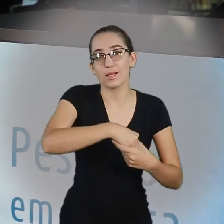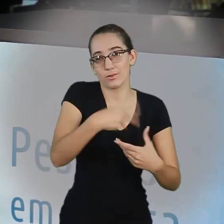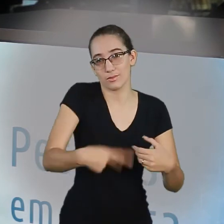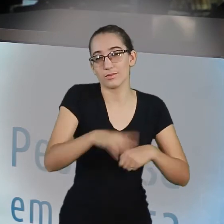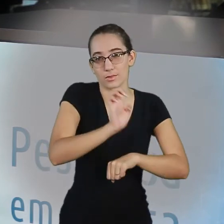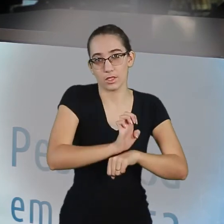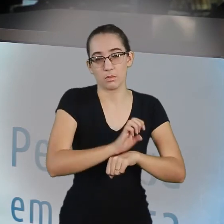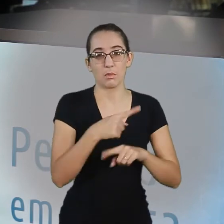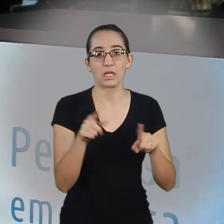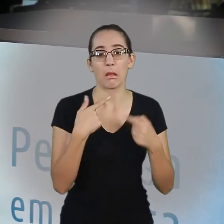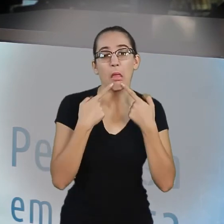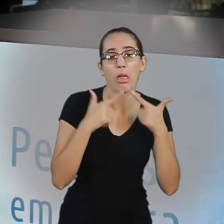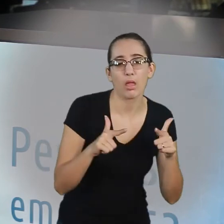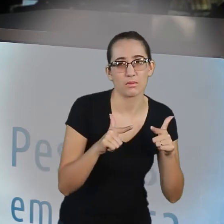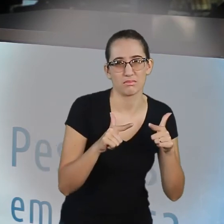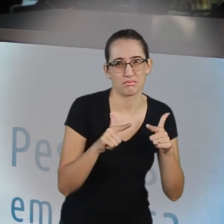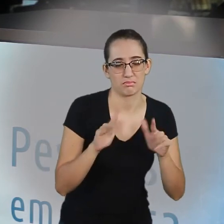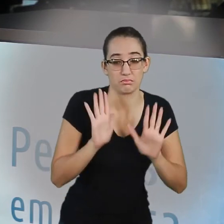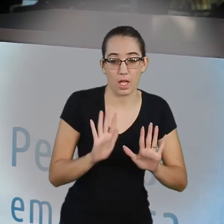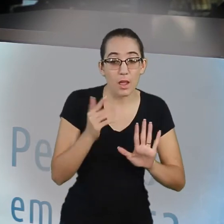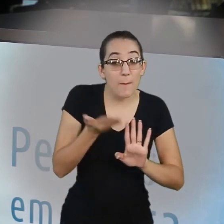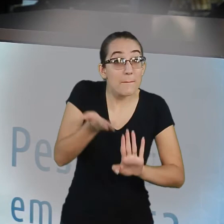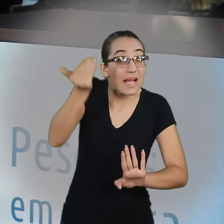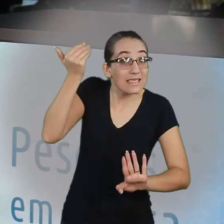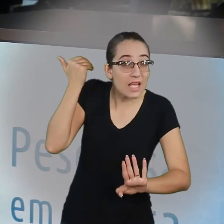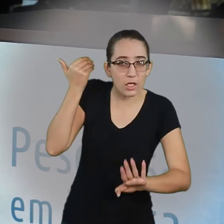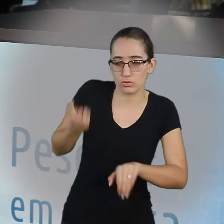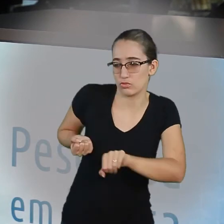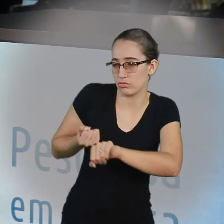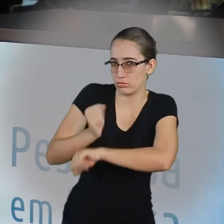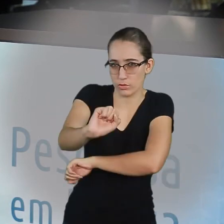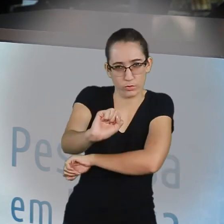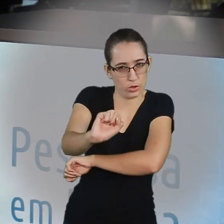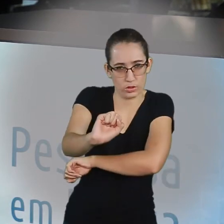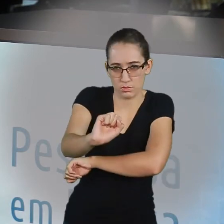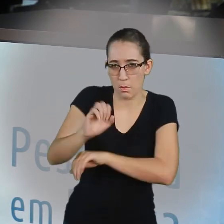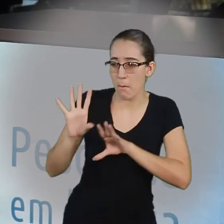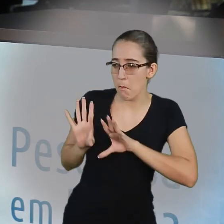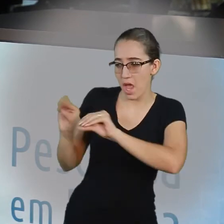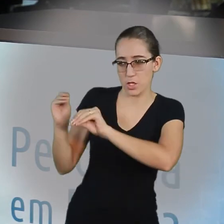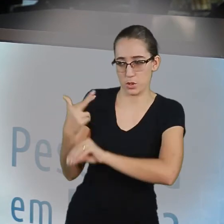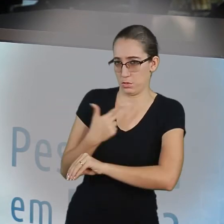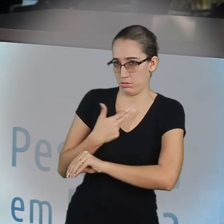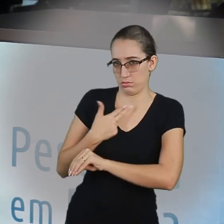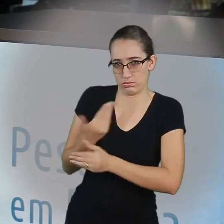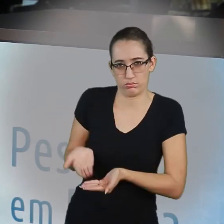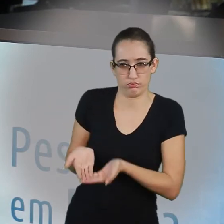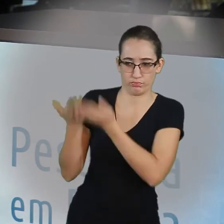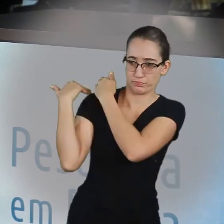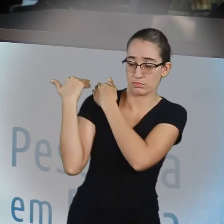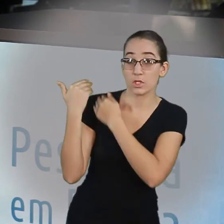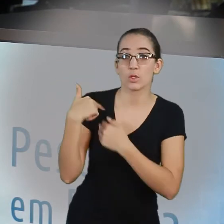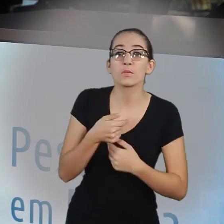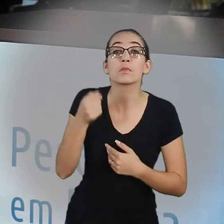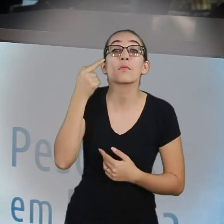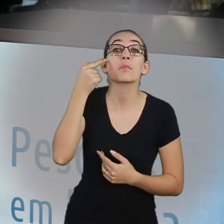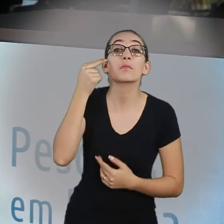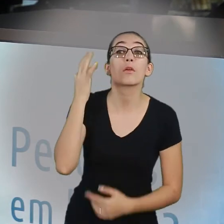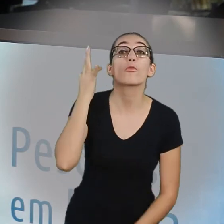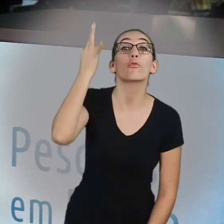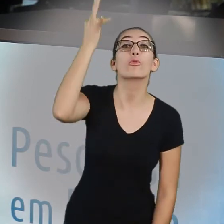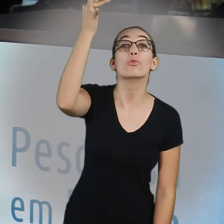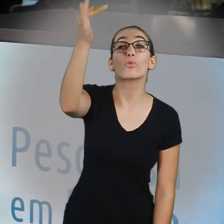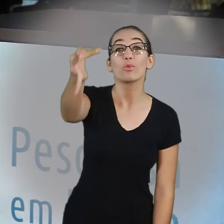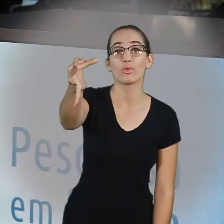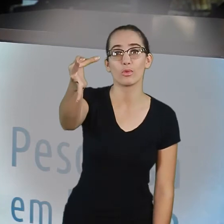olhar para frente. O passado nós não alteramos, certo? A gente tem que olhar para frente, ter um projeto de Estado